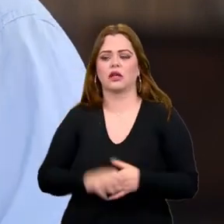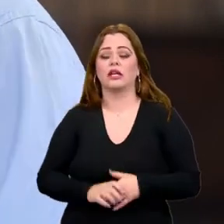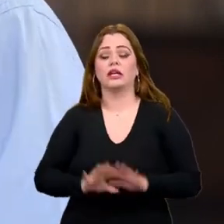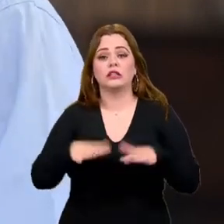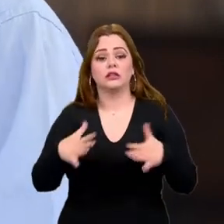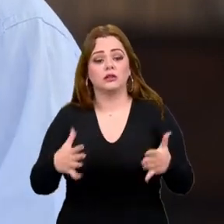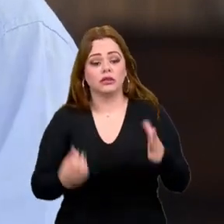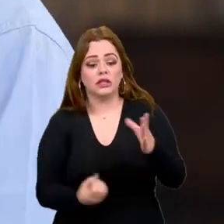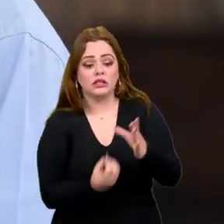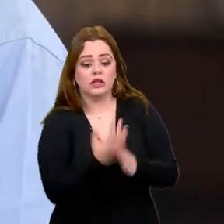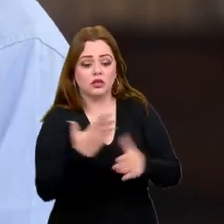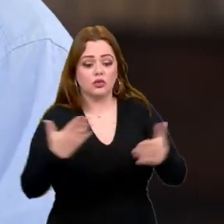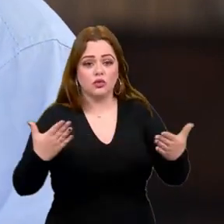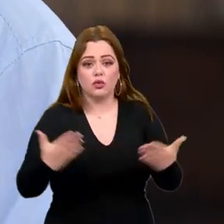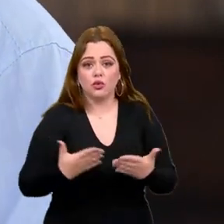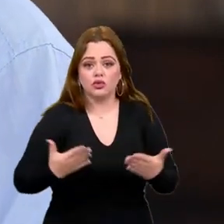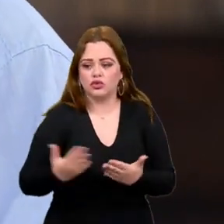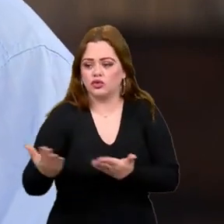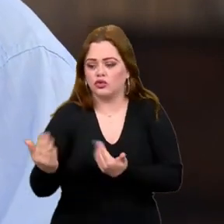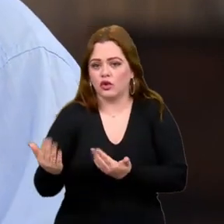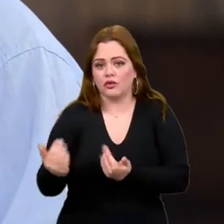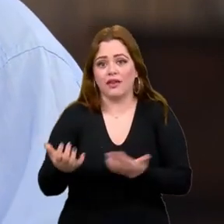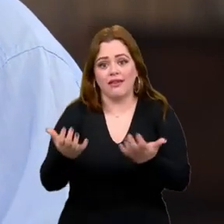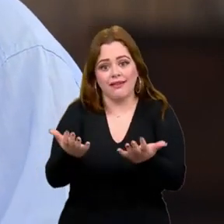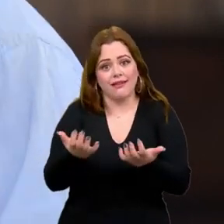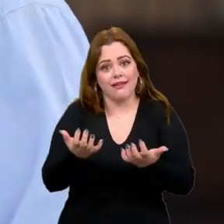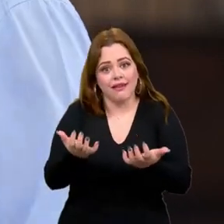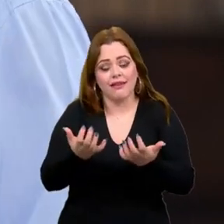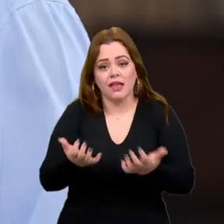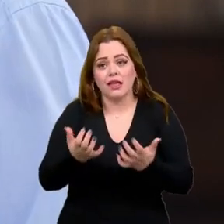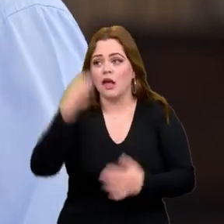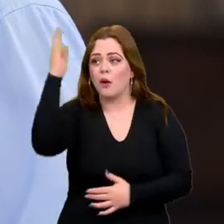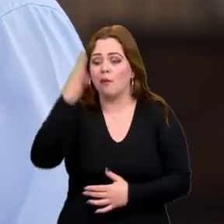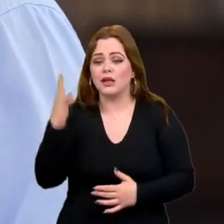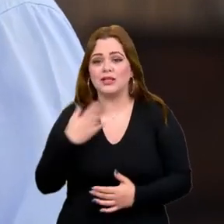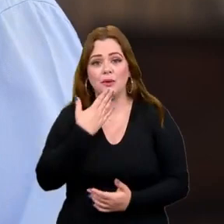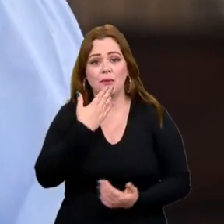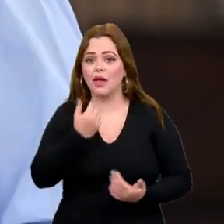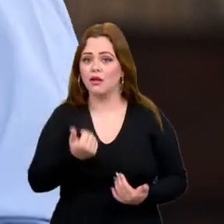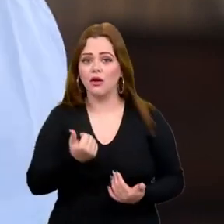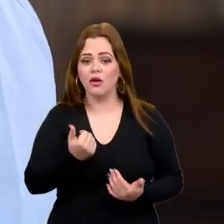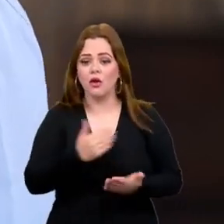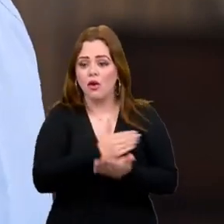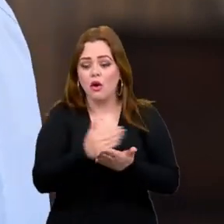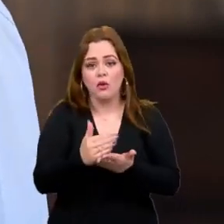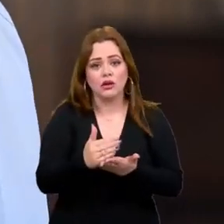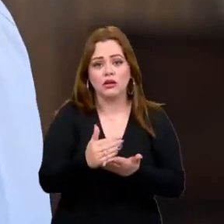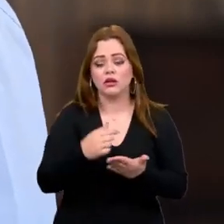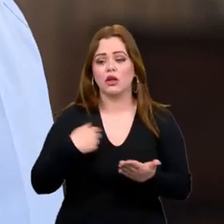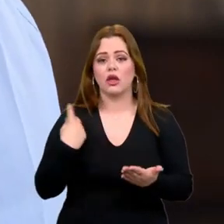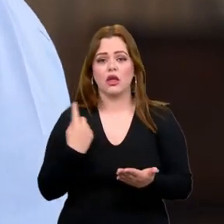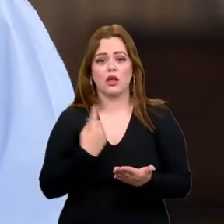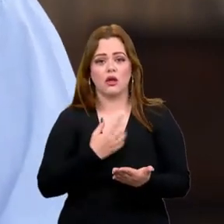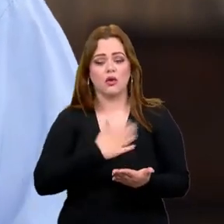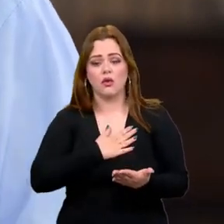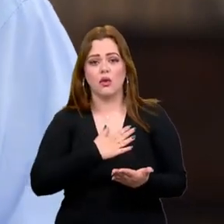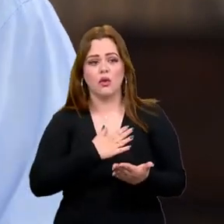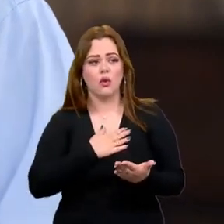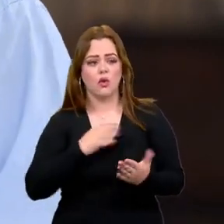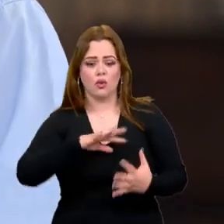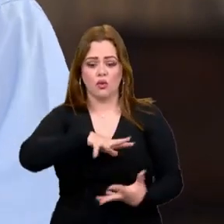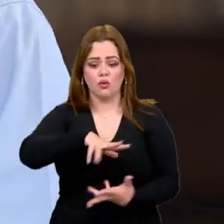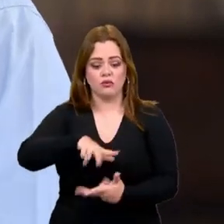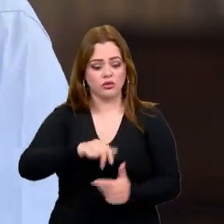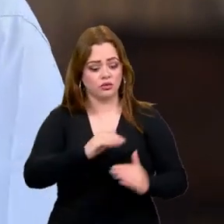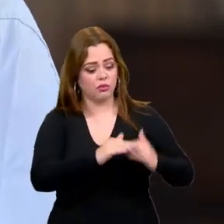melhor do que aquele que eu queria quando eu tinha 18 anos de idade o mundo evoluiu as pessoas mudaram e nós